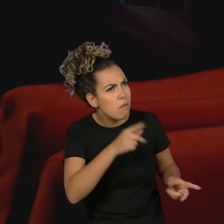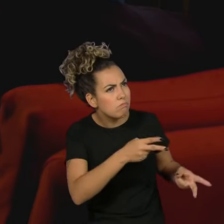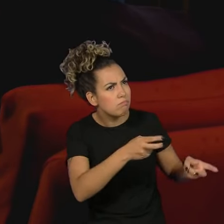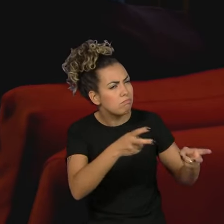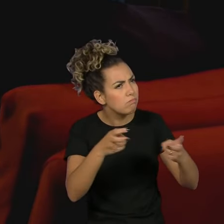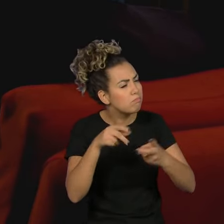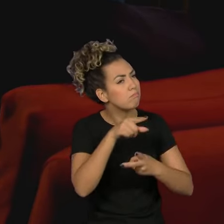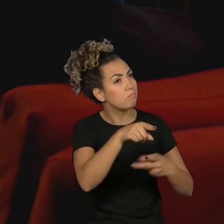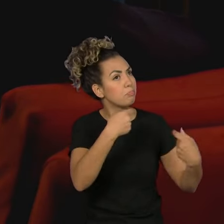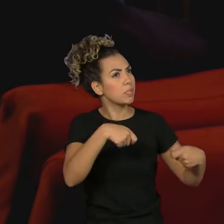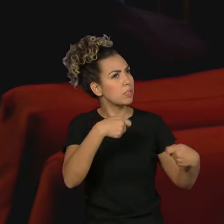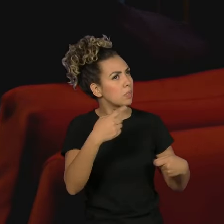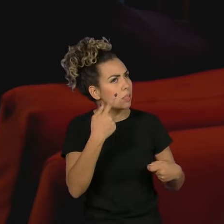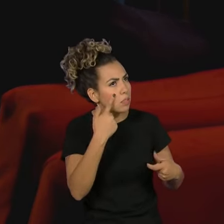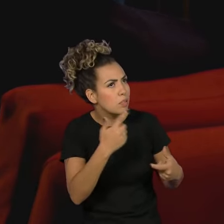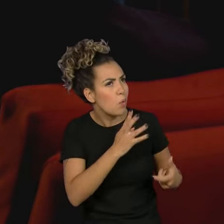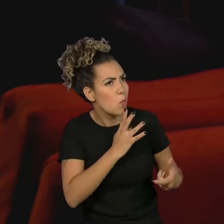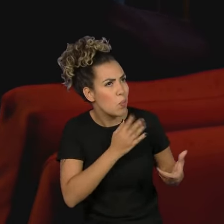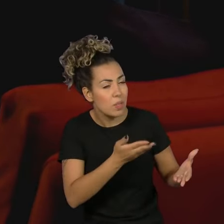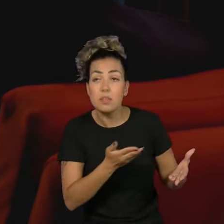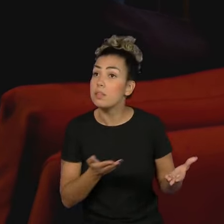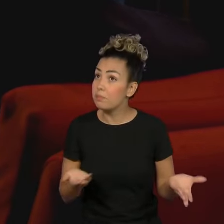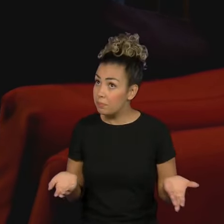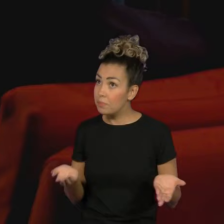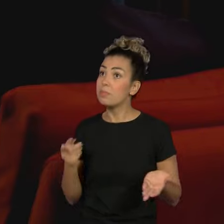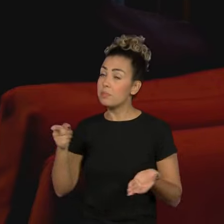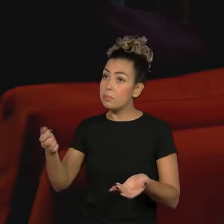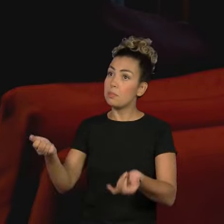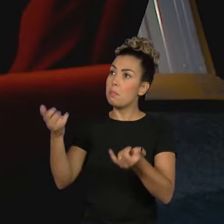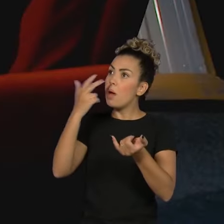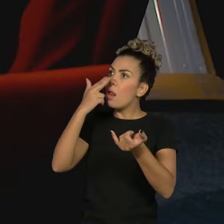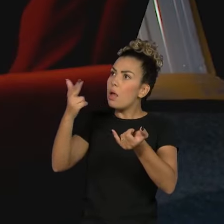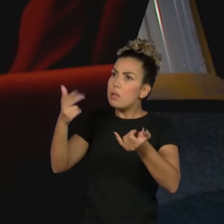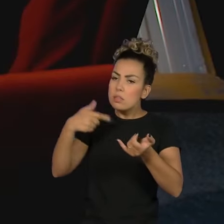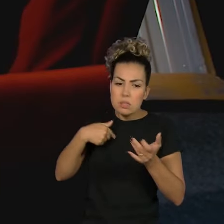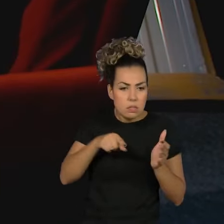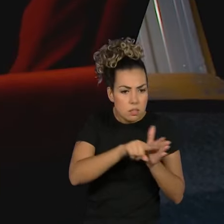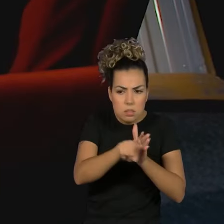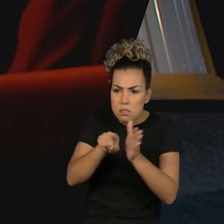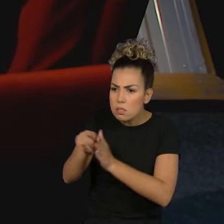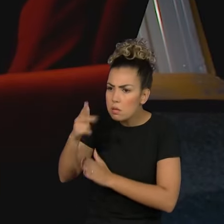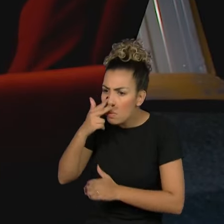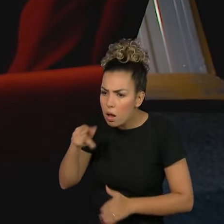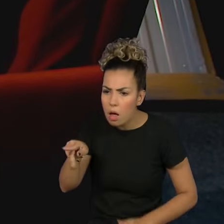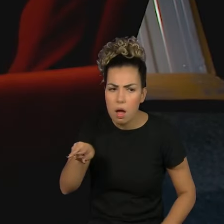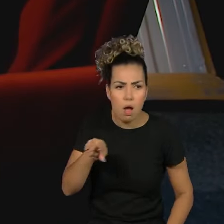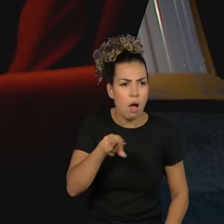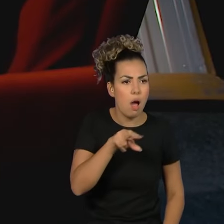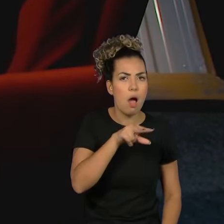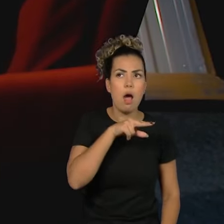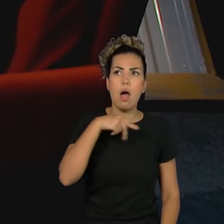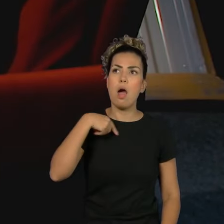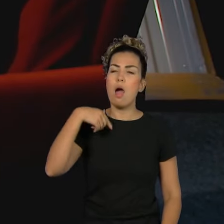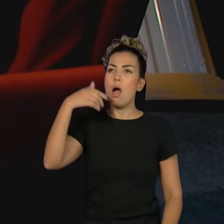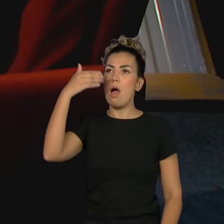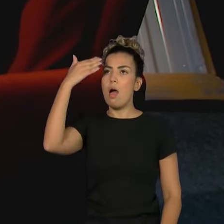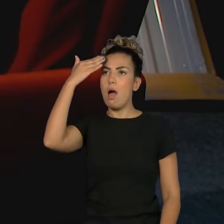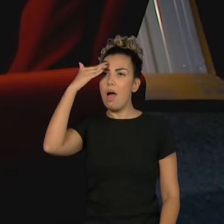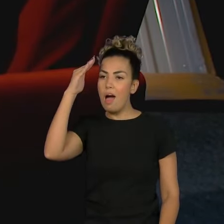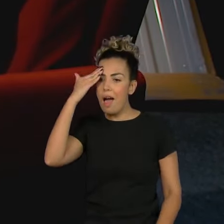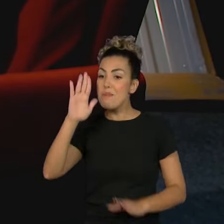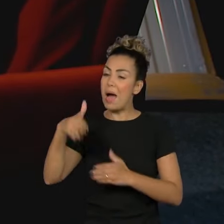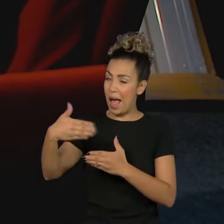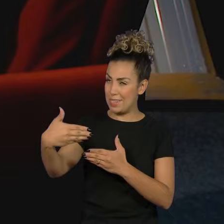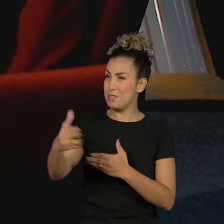preciso conhecer isso melhor que explicava para mim o Brasil naquele momento perguntas que a gente tinham que que depois a gente foi entender um pouco mais pra